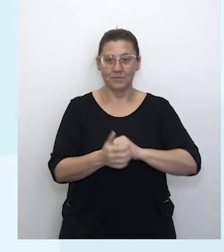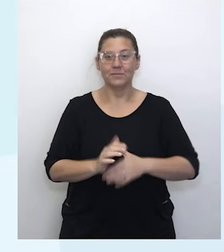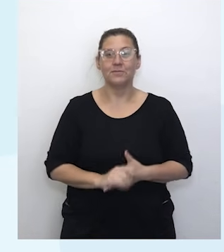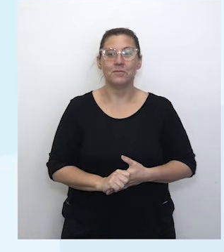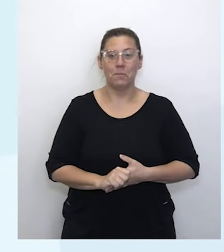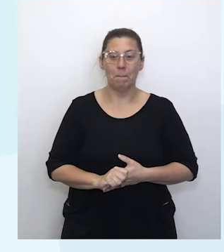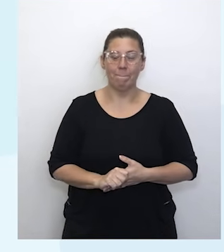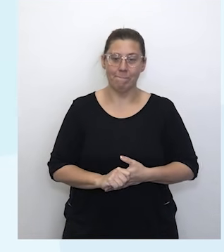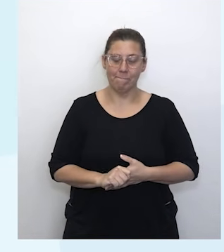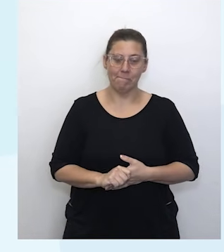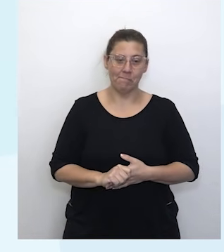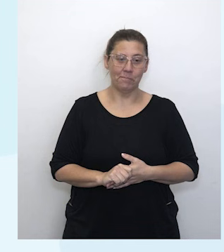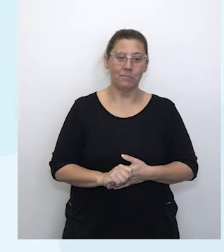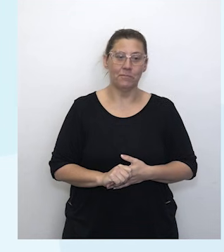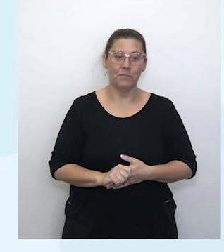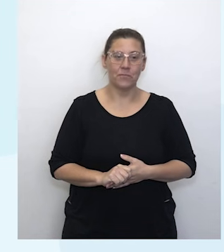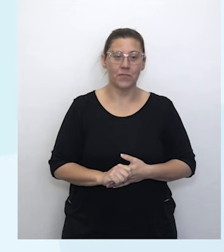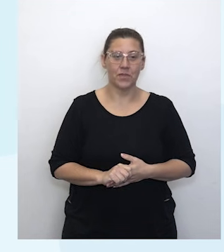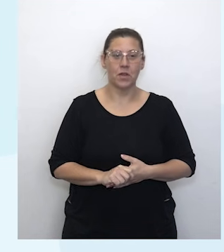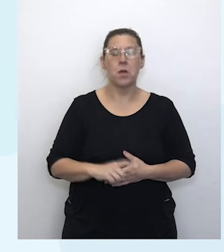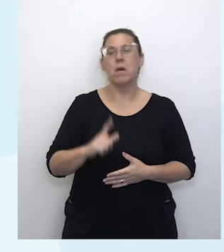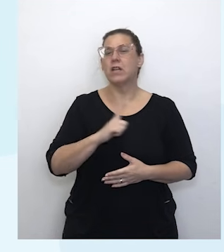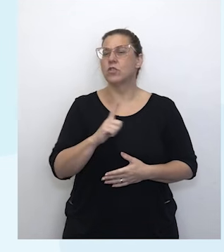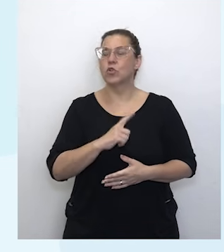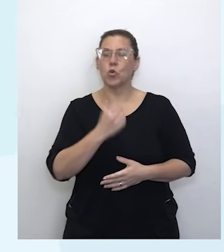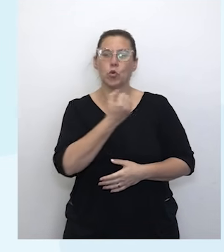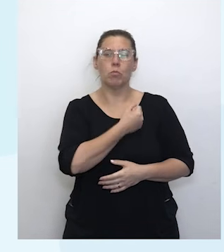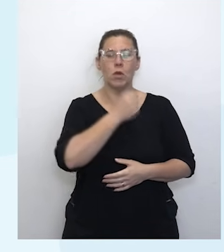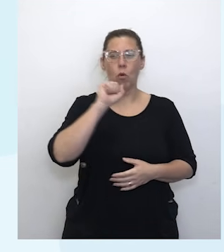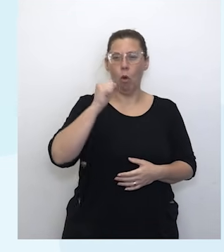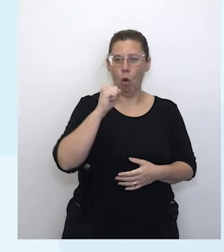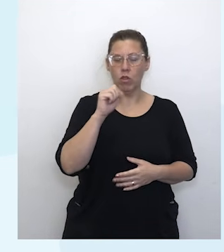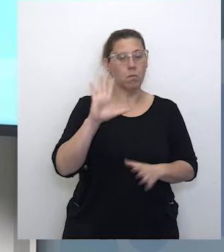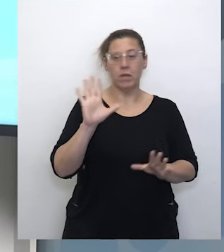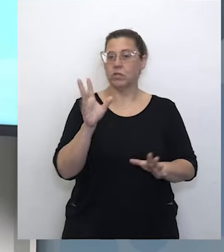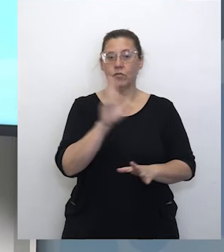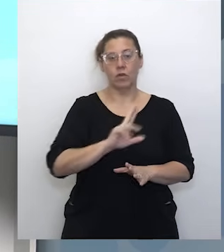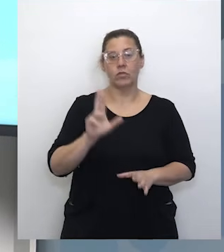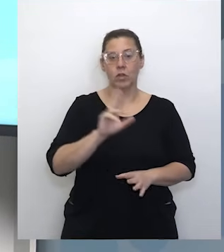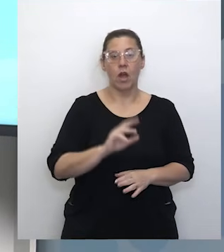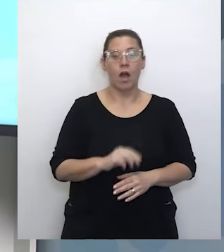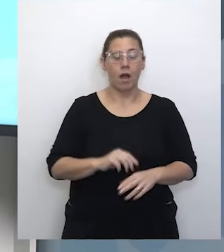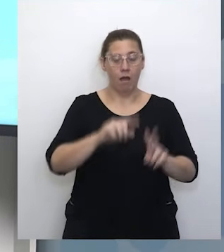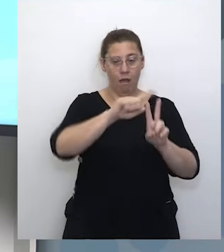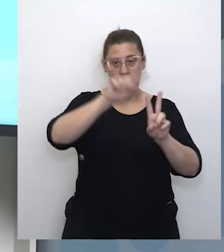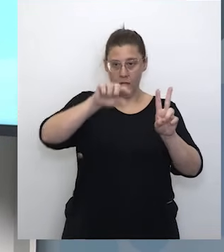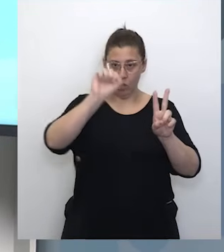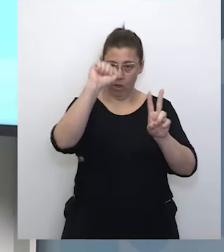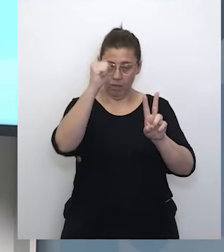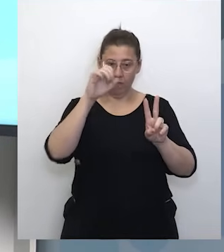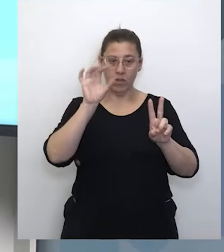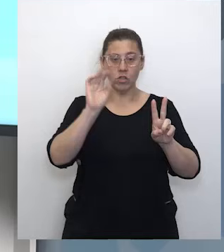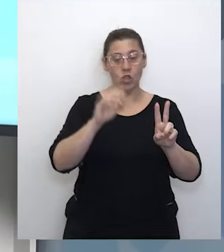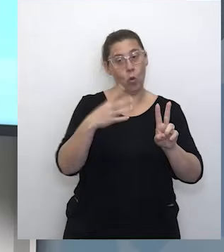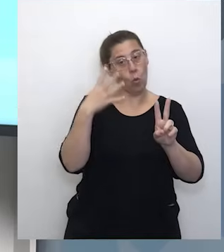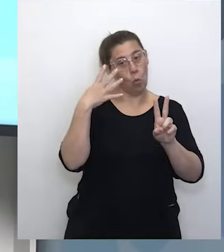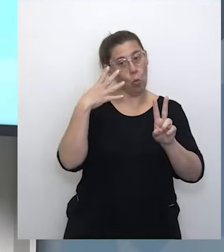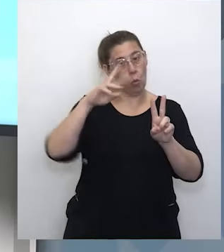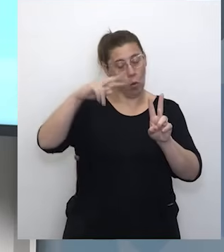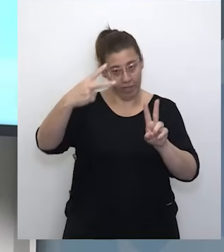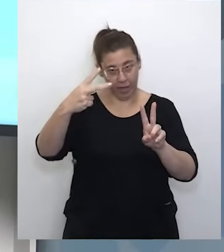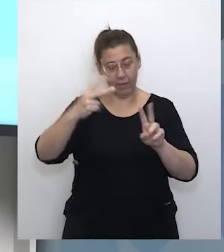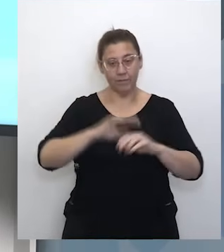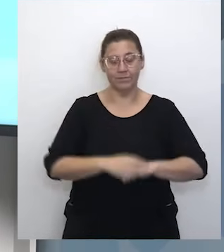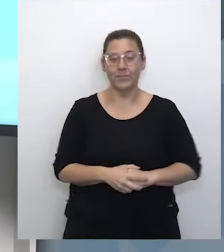que aqui tinha um índicezinho 8, tá certo? A gente não vai calcular a raiz oitava. Vamos calcular a raiz quadrada,